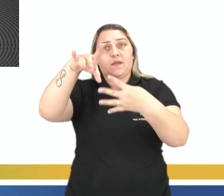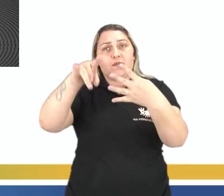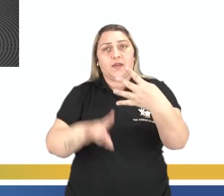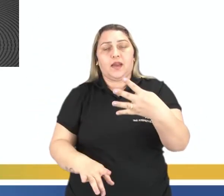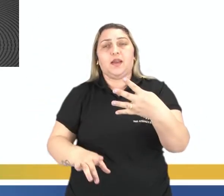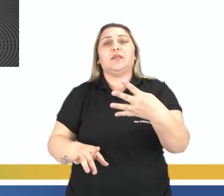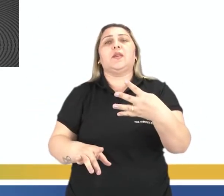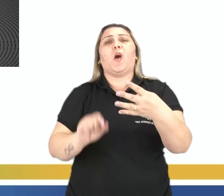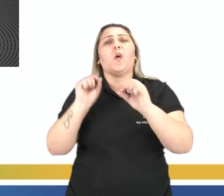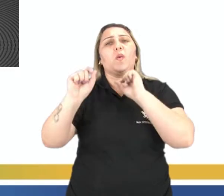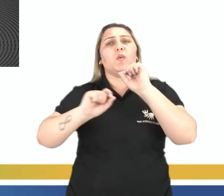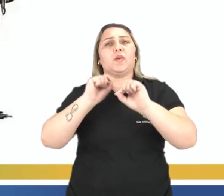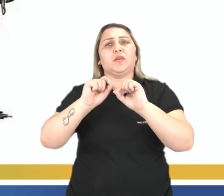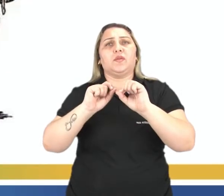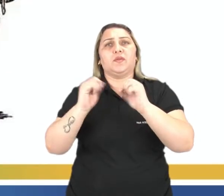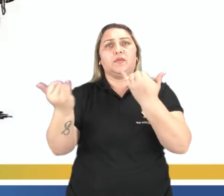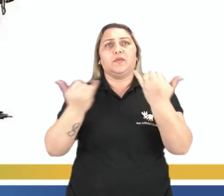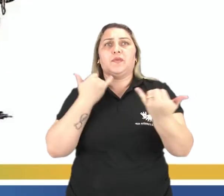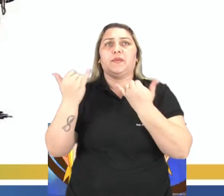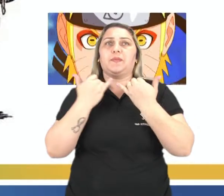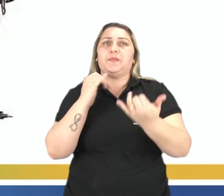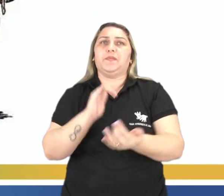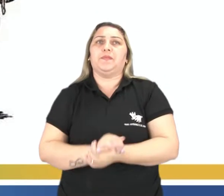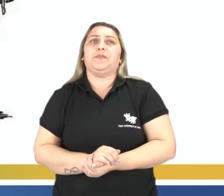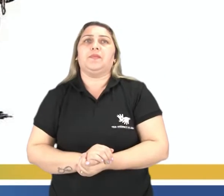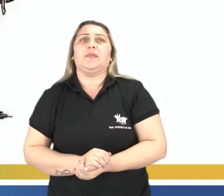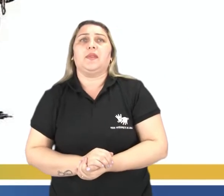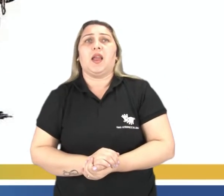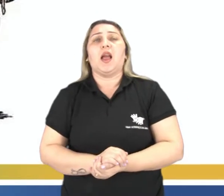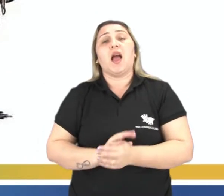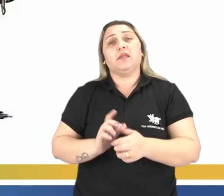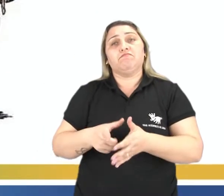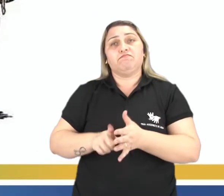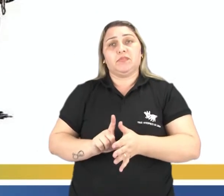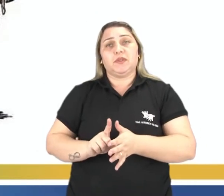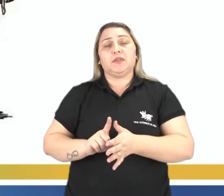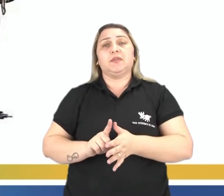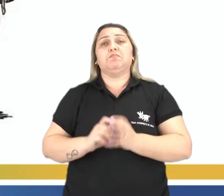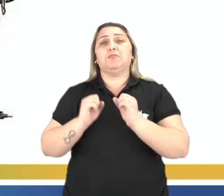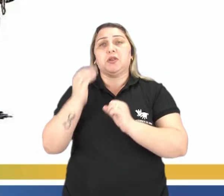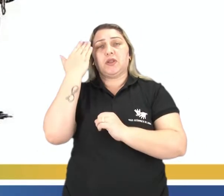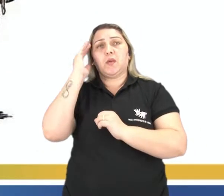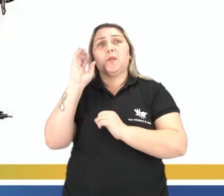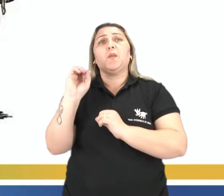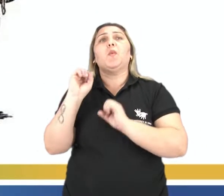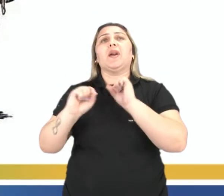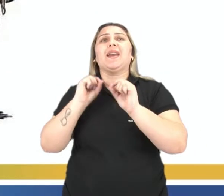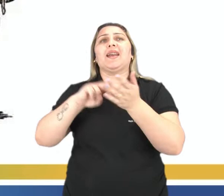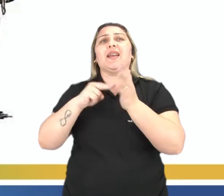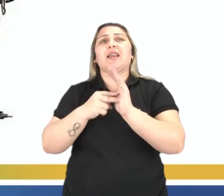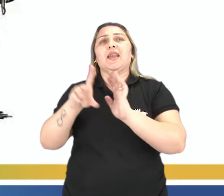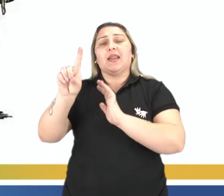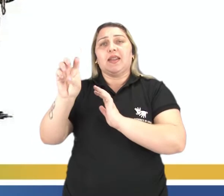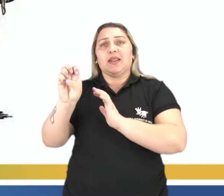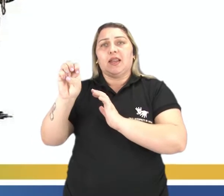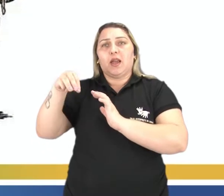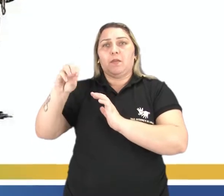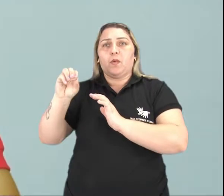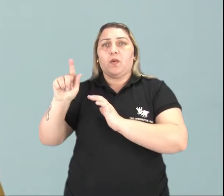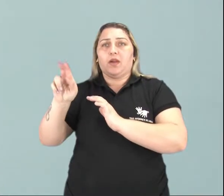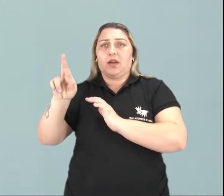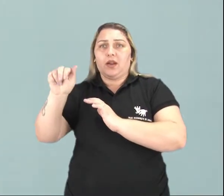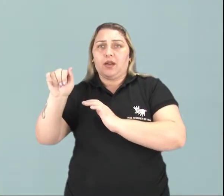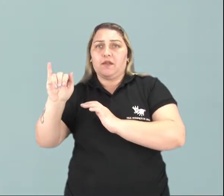uma delas e o que elas nos dizem. Muito bem. Antes de tudo, a gente pode entender um pouco sobre o que significa demografia,